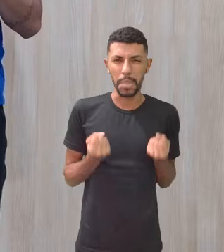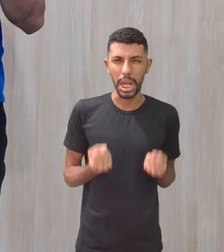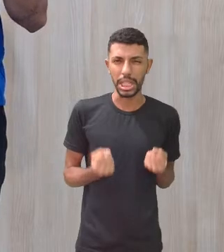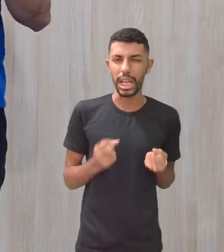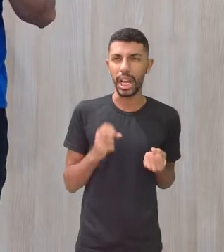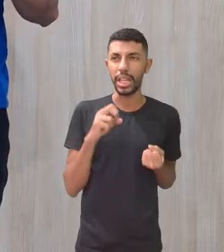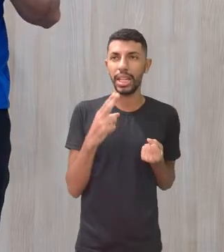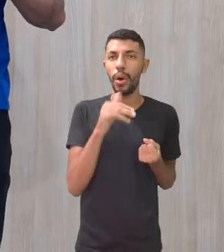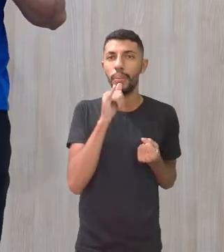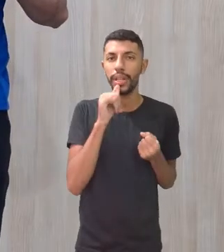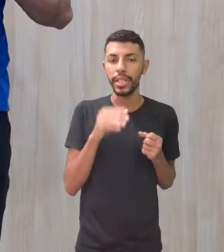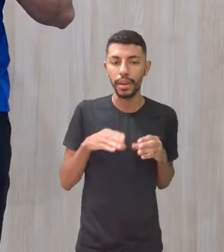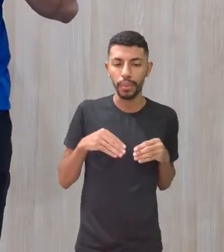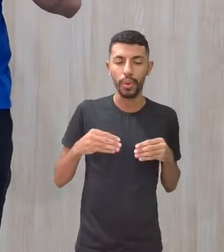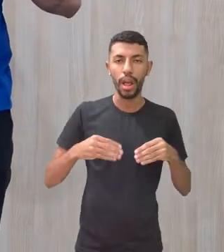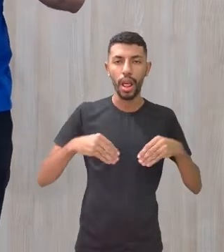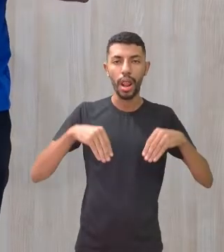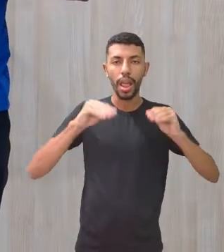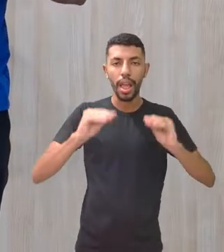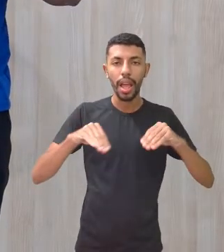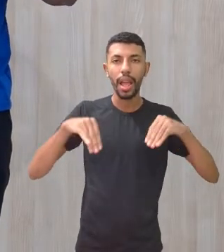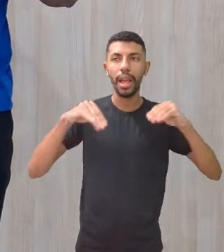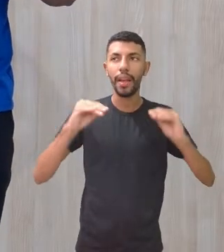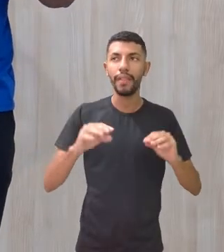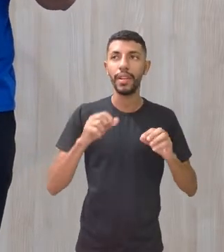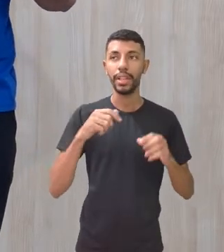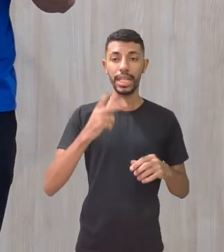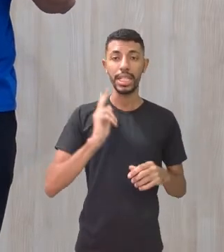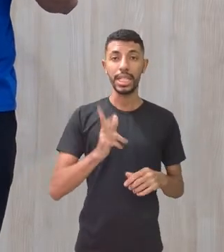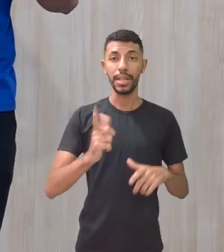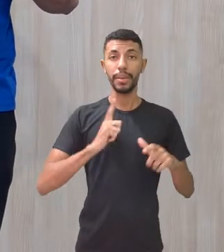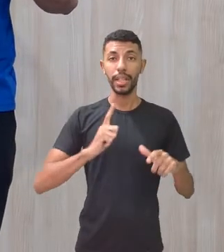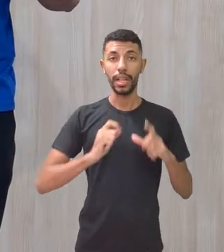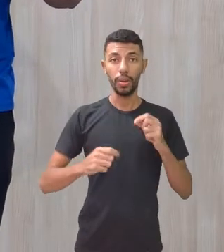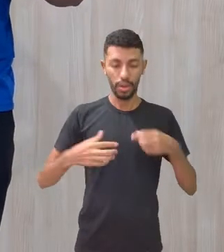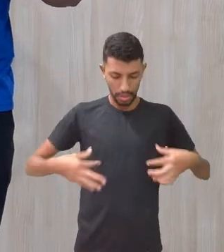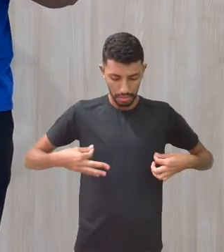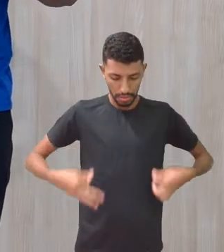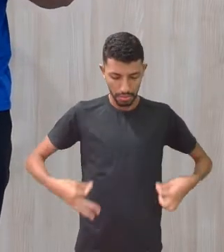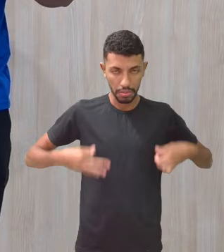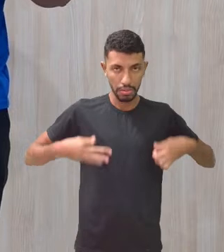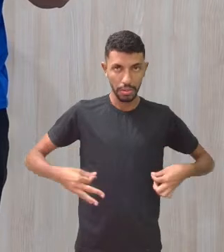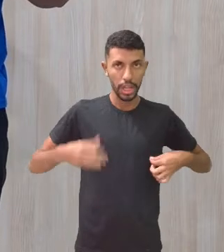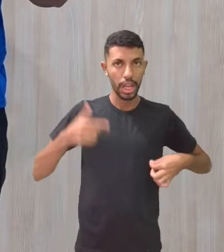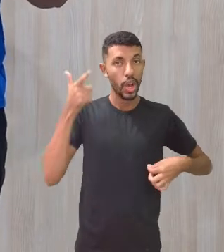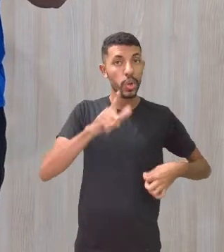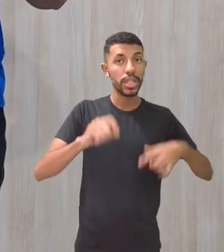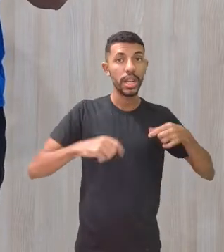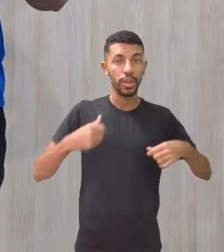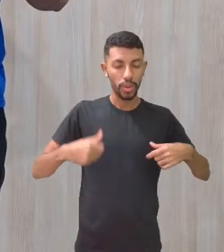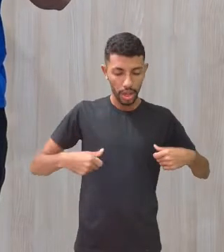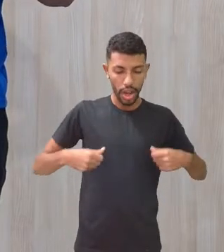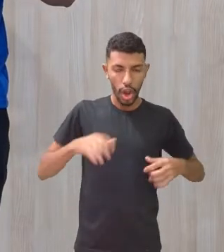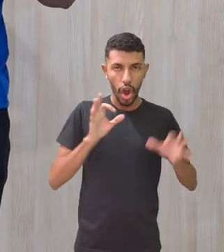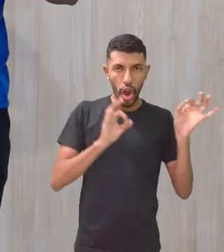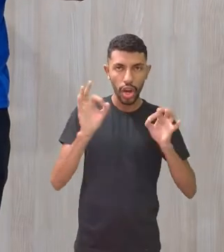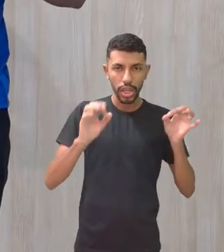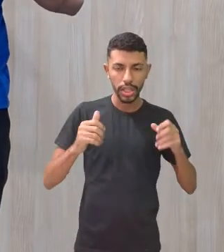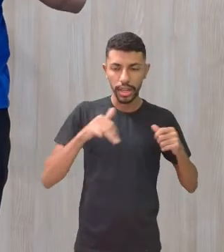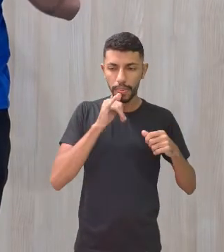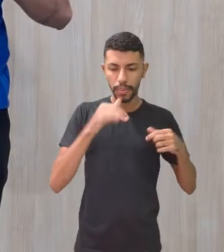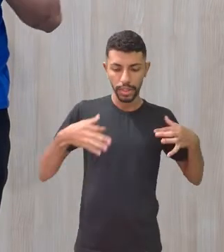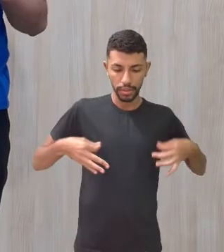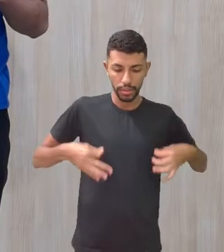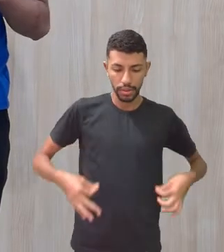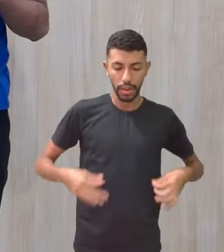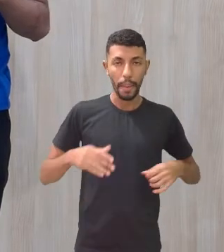leve, você sempre vai regular aqui, né? Geralmente as bolsas têm um negocinho que você consegue ajustar para ela ficar